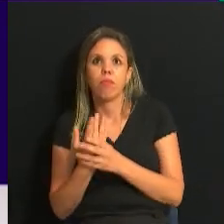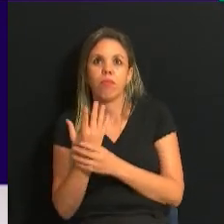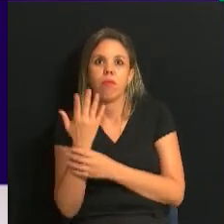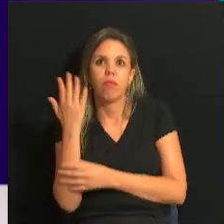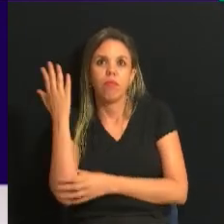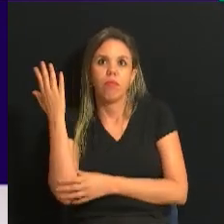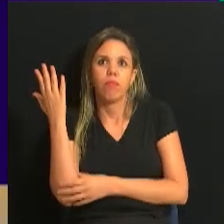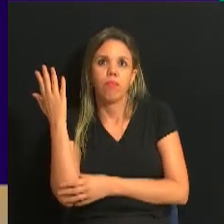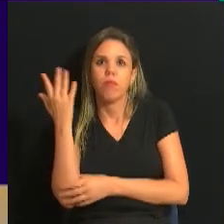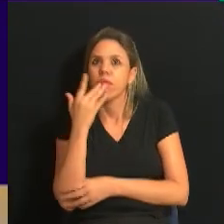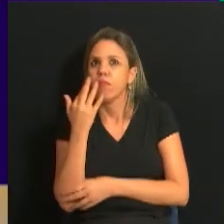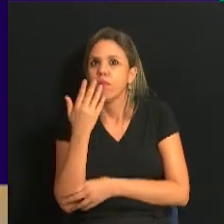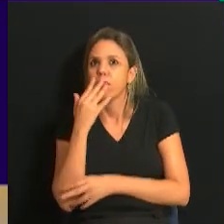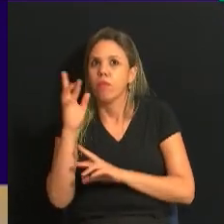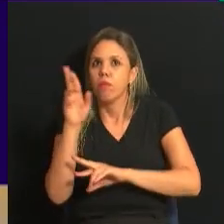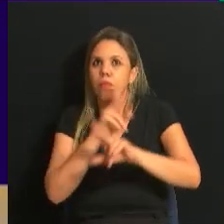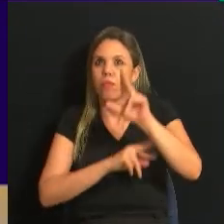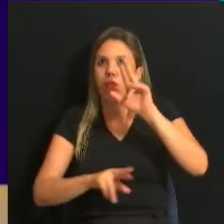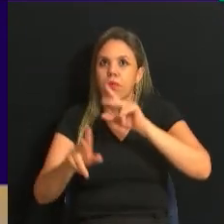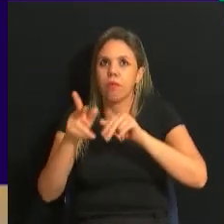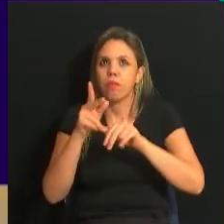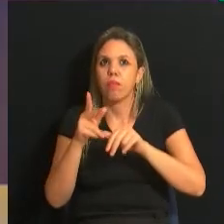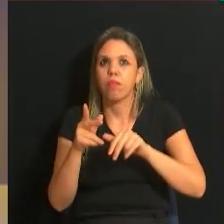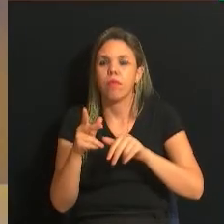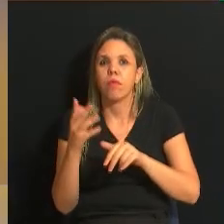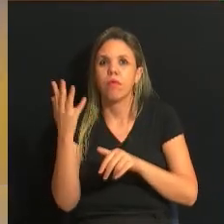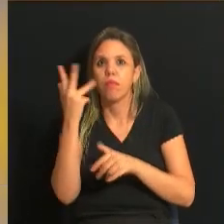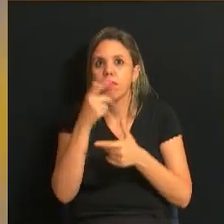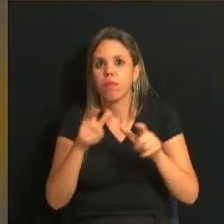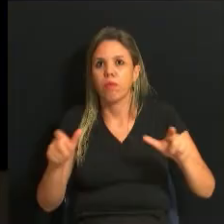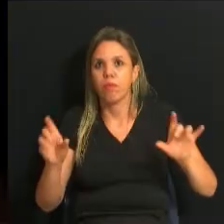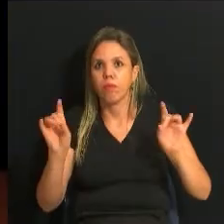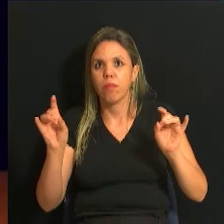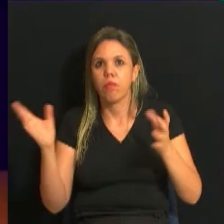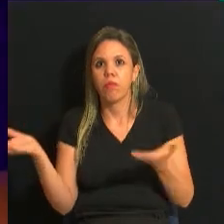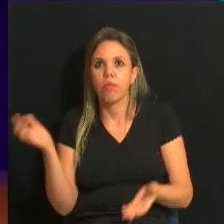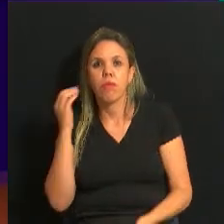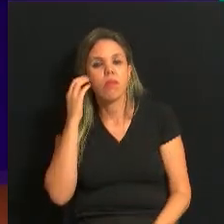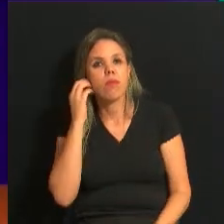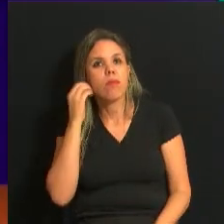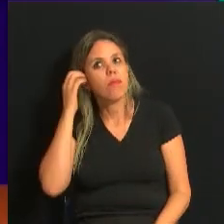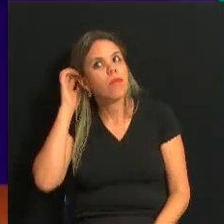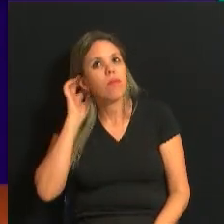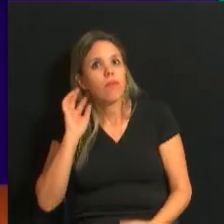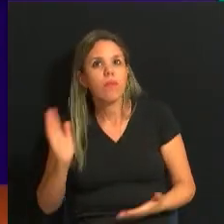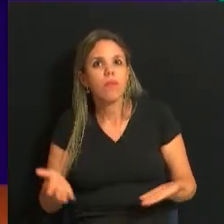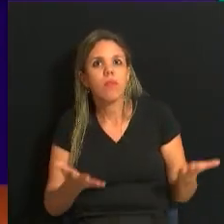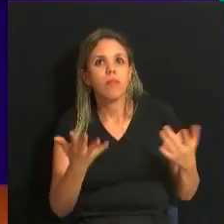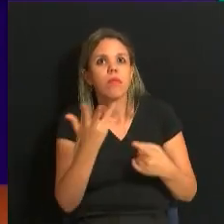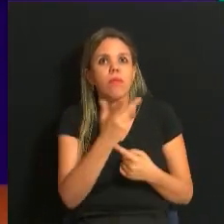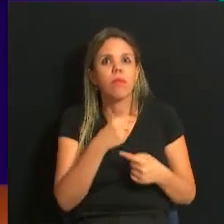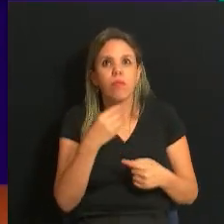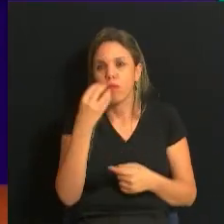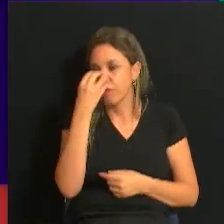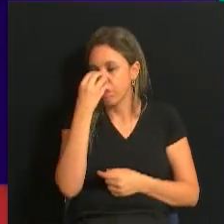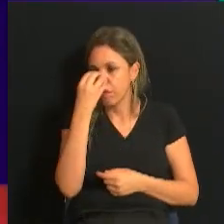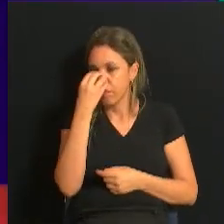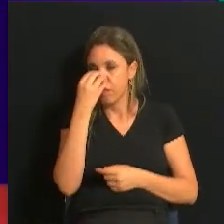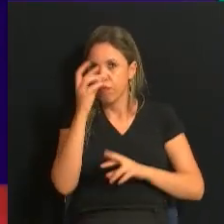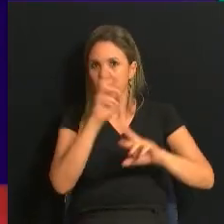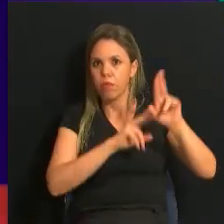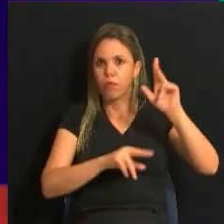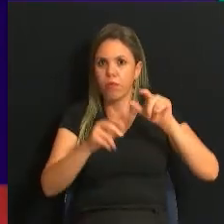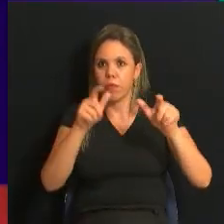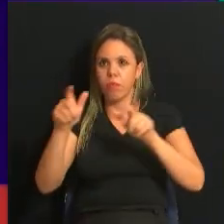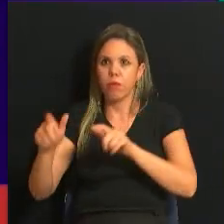de cores variadas e cactos em vasos decorados. Levar a arte da palhaçaria para diferentes